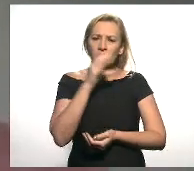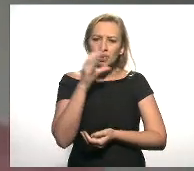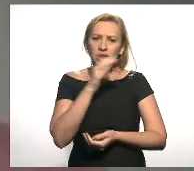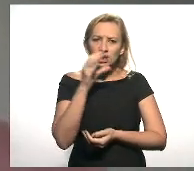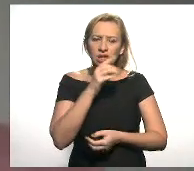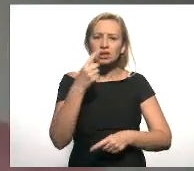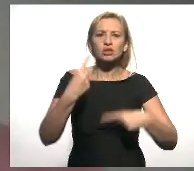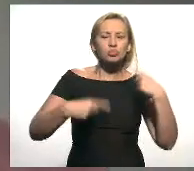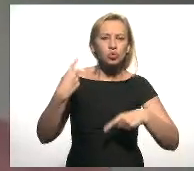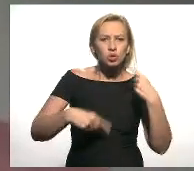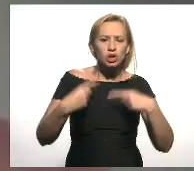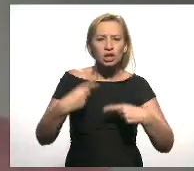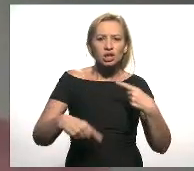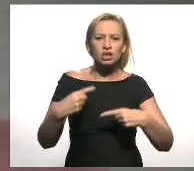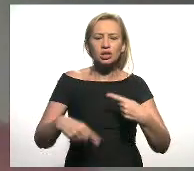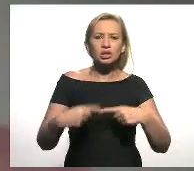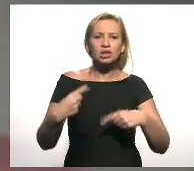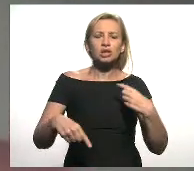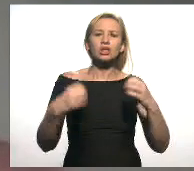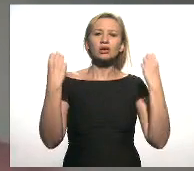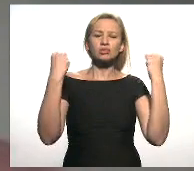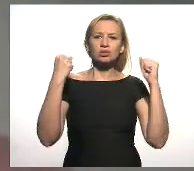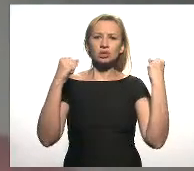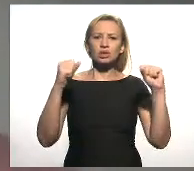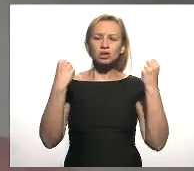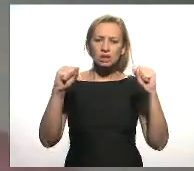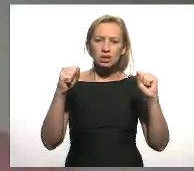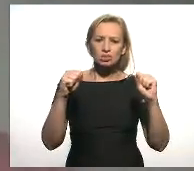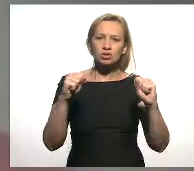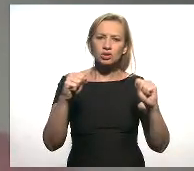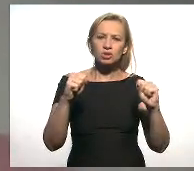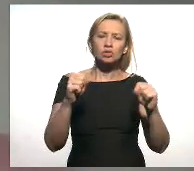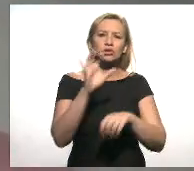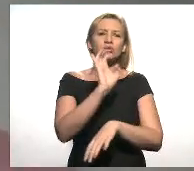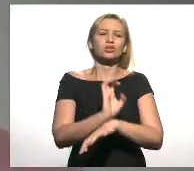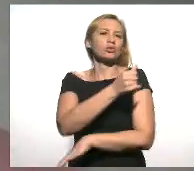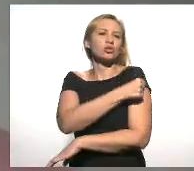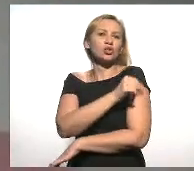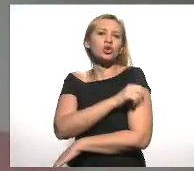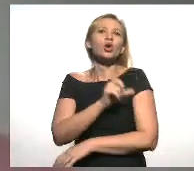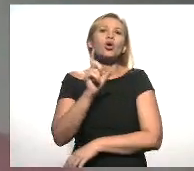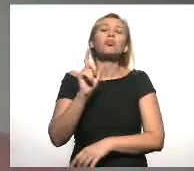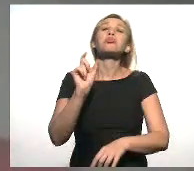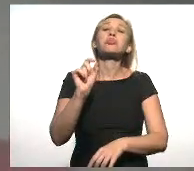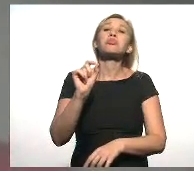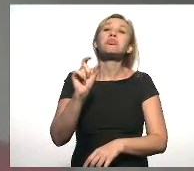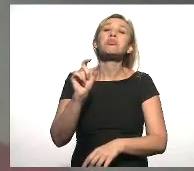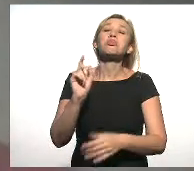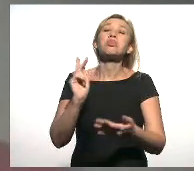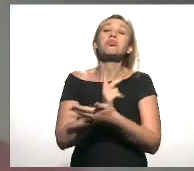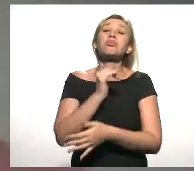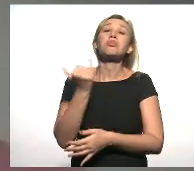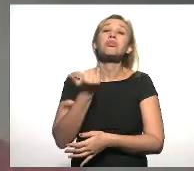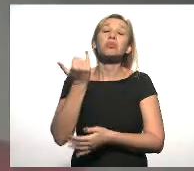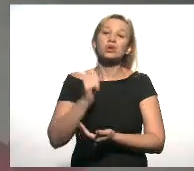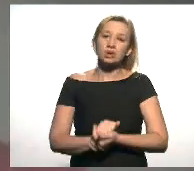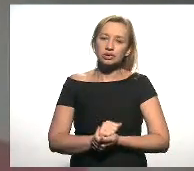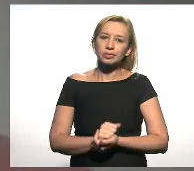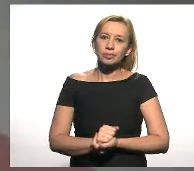de reconversão industrial no estado do Rio de Janeiro. Por que esse projeto é importante? Porque com a pandemia, a gente passou a viver um